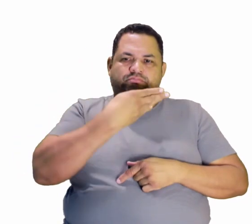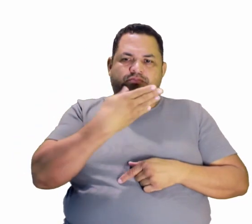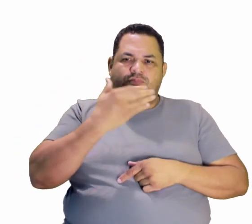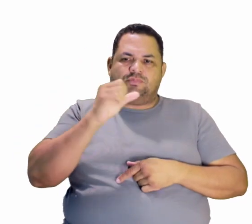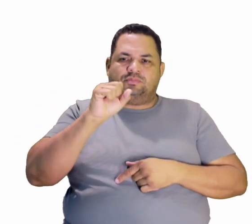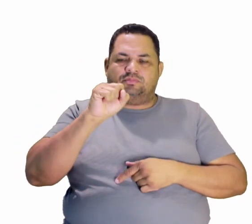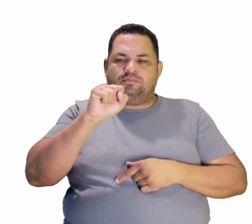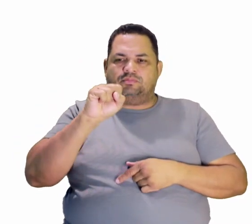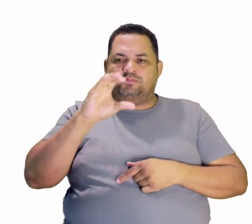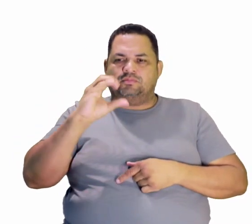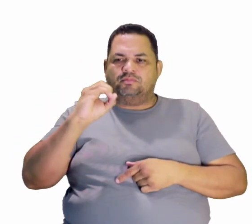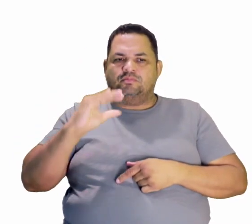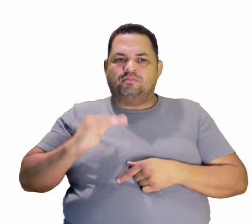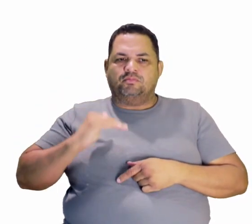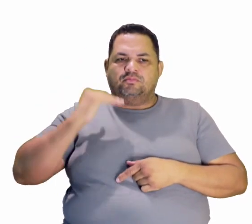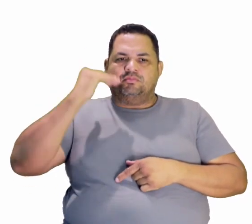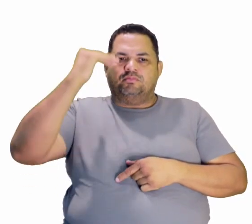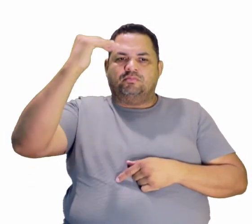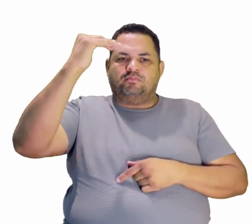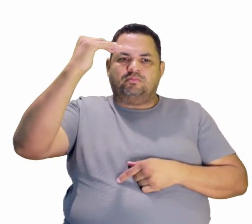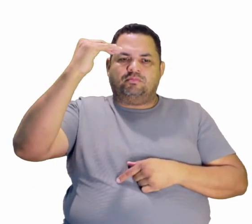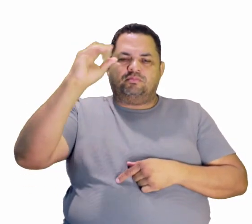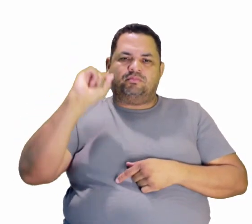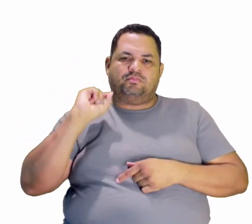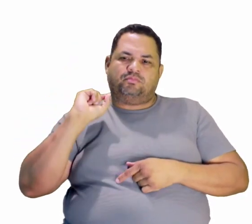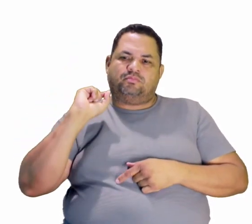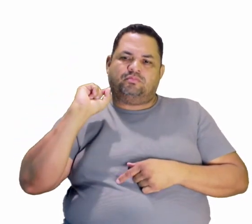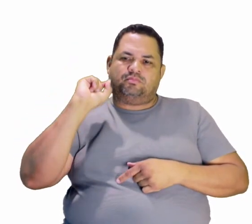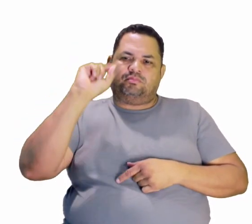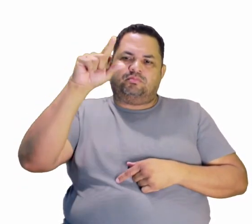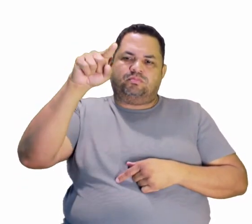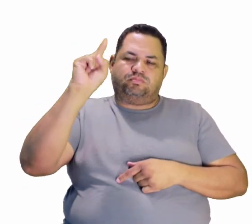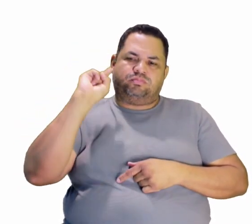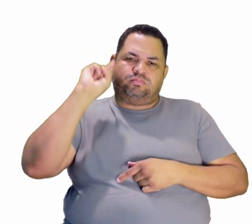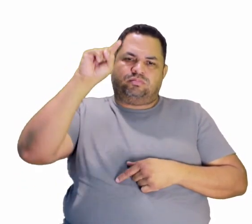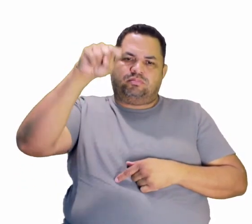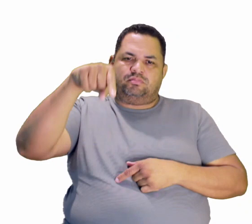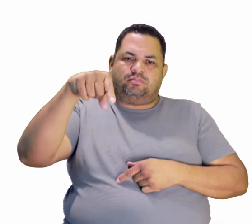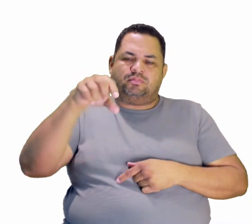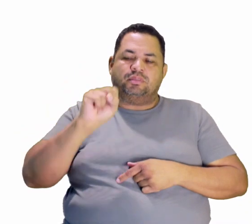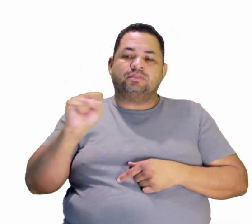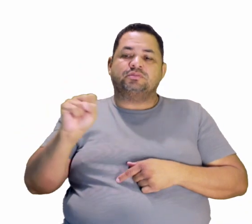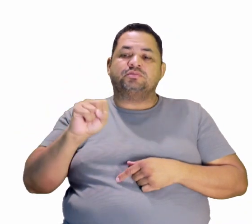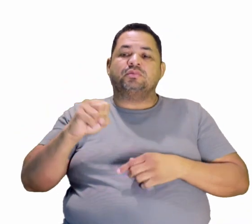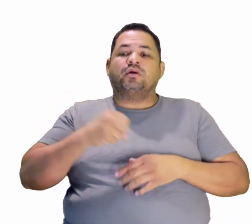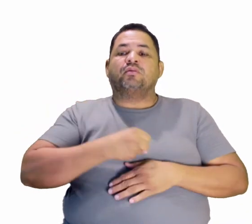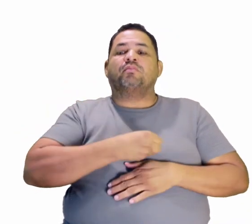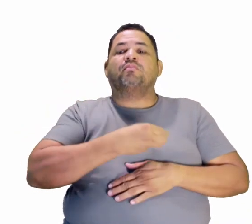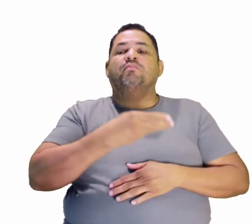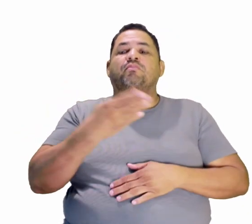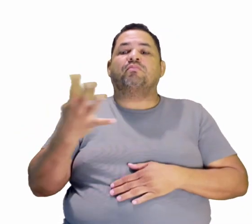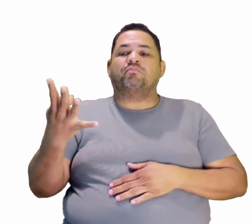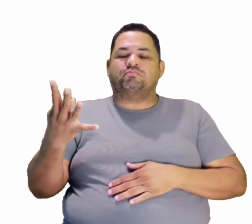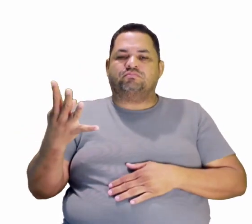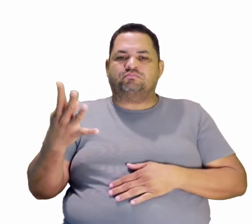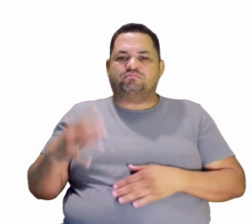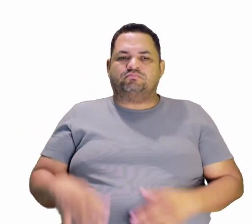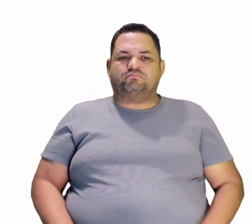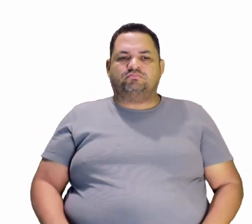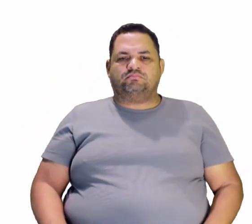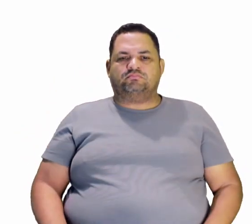480 metros acima do ponto de lançamento, em segundos, é. Ah, mas está